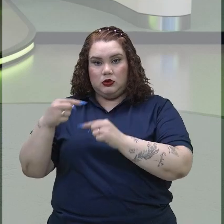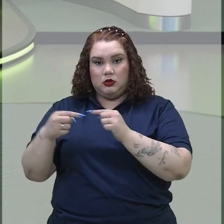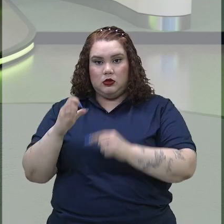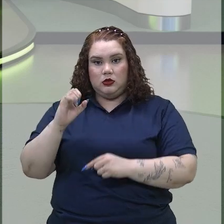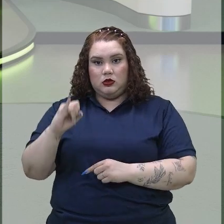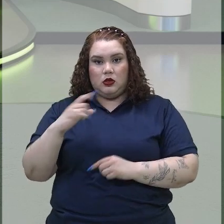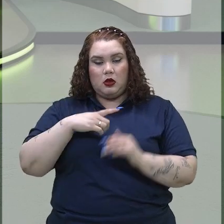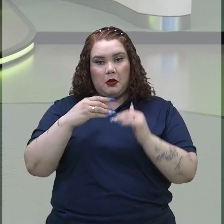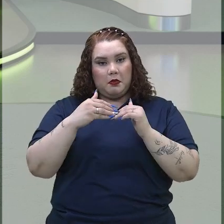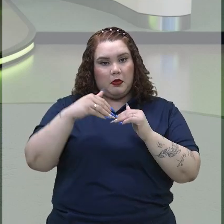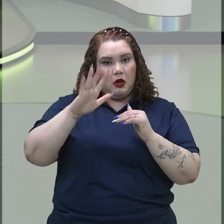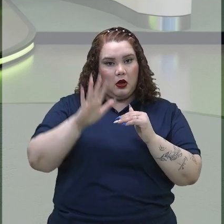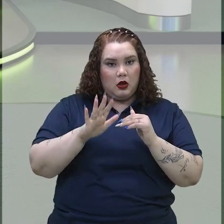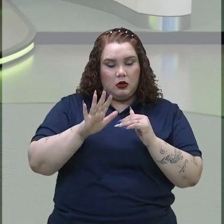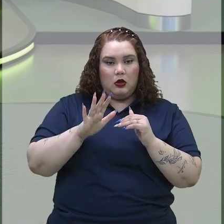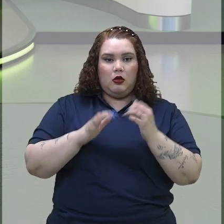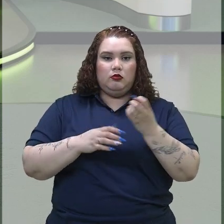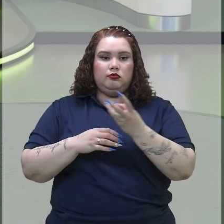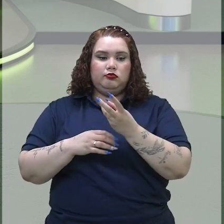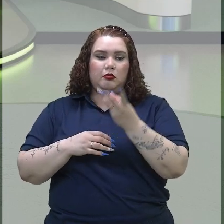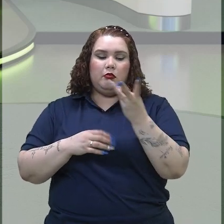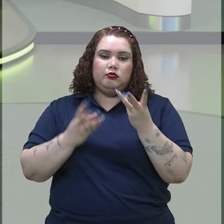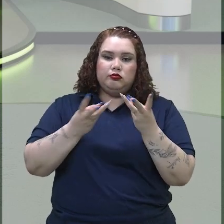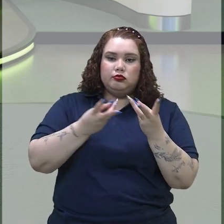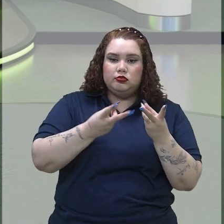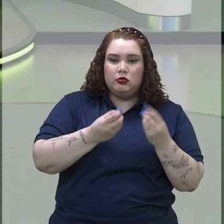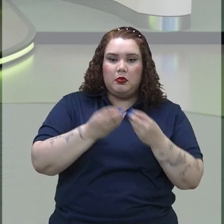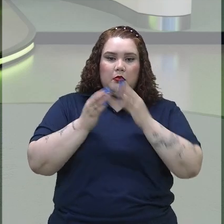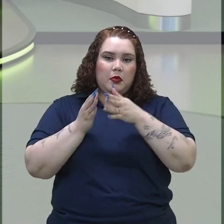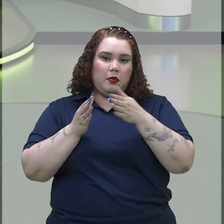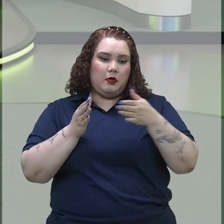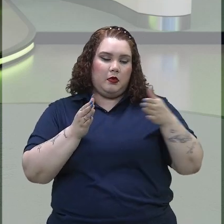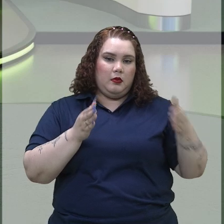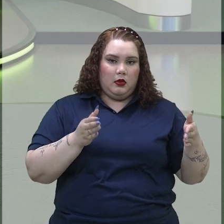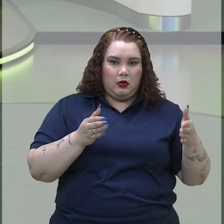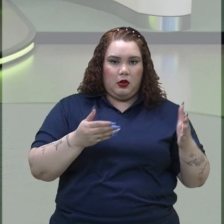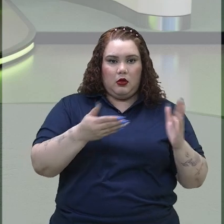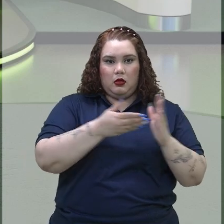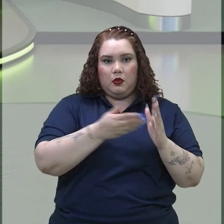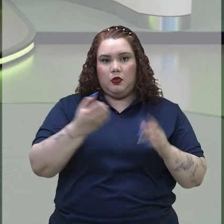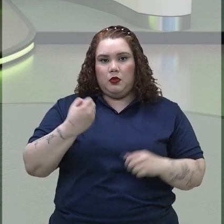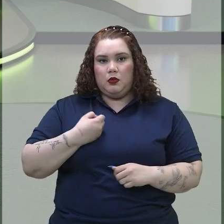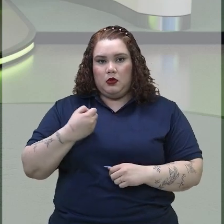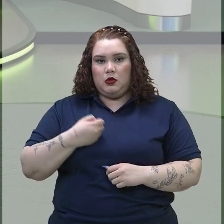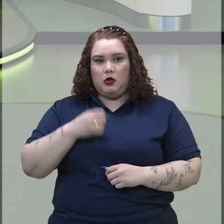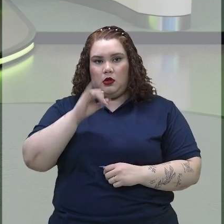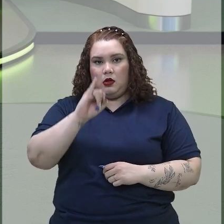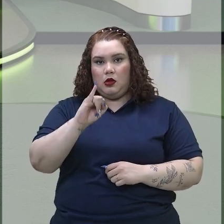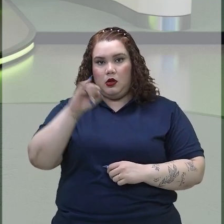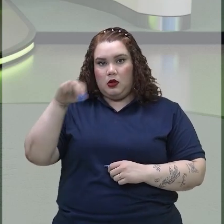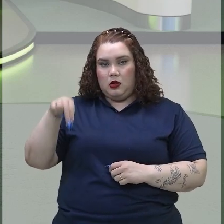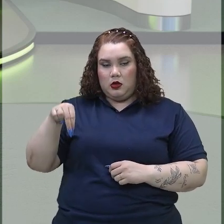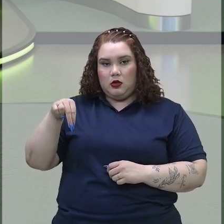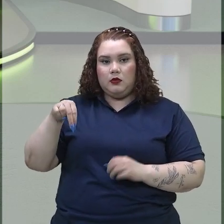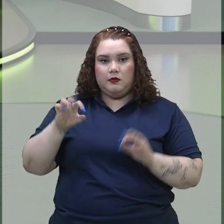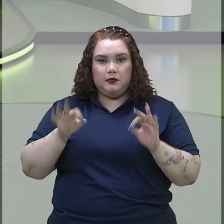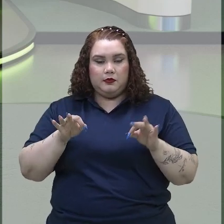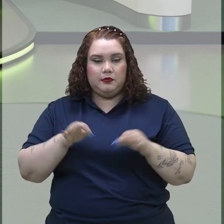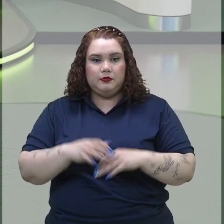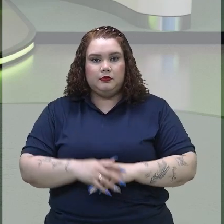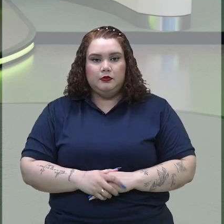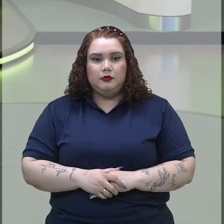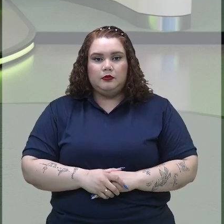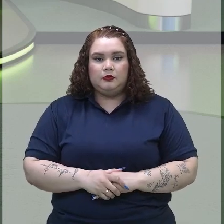mais resistores, aí essa equação continua para o número de resistores, vai até o resistor IN. Tá bom,